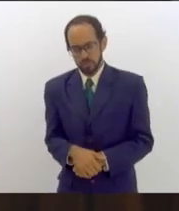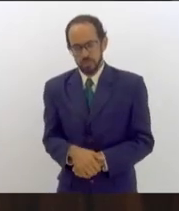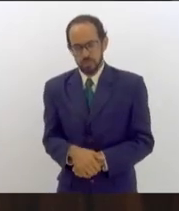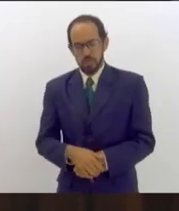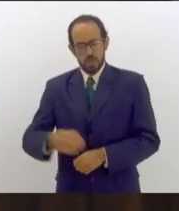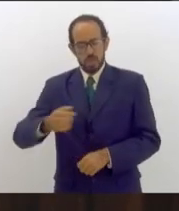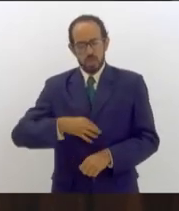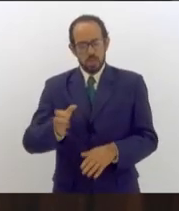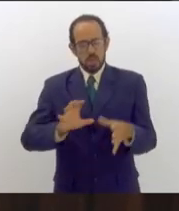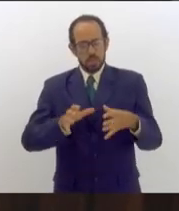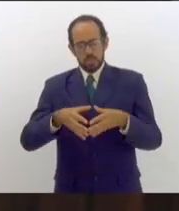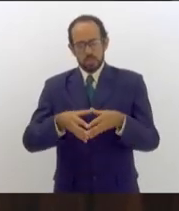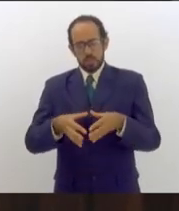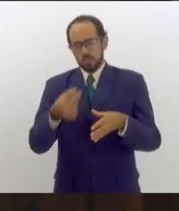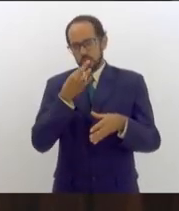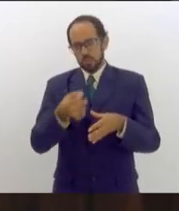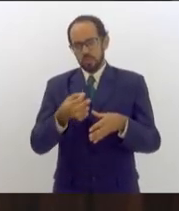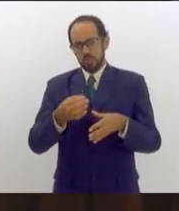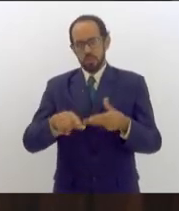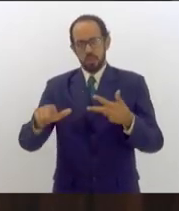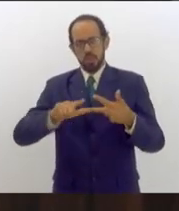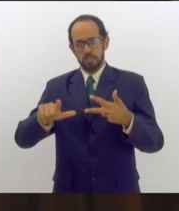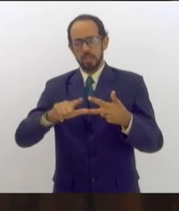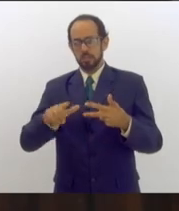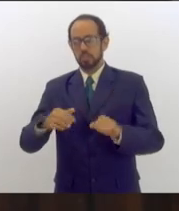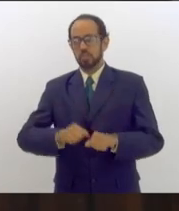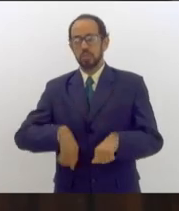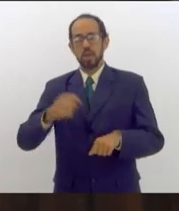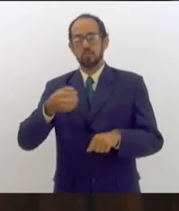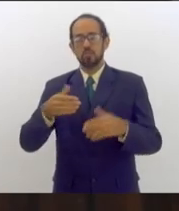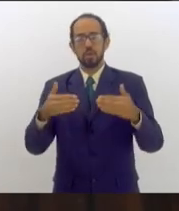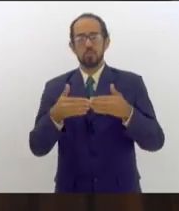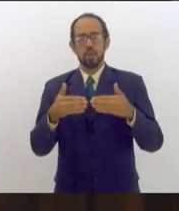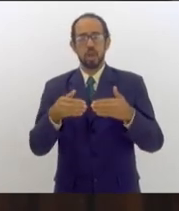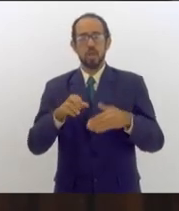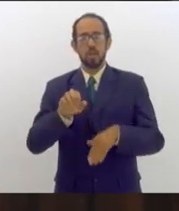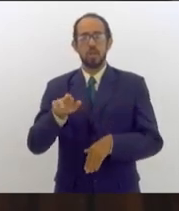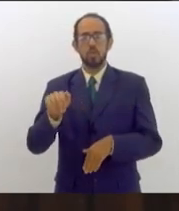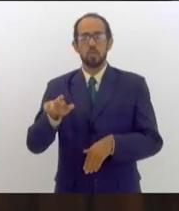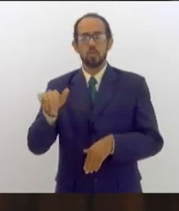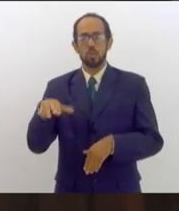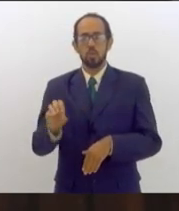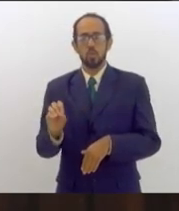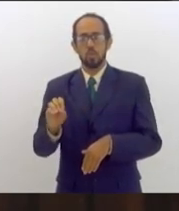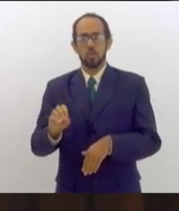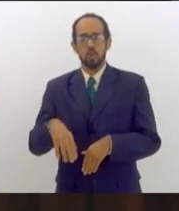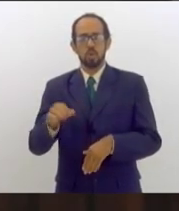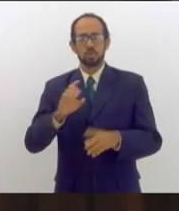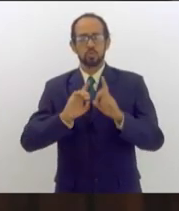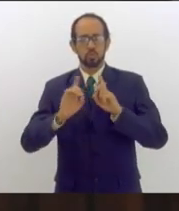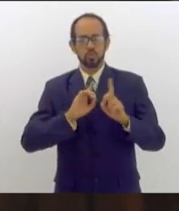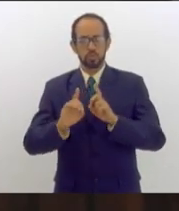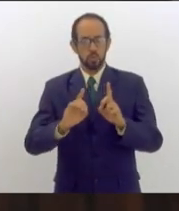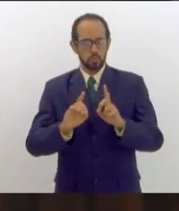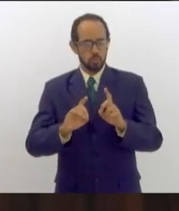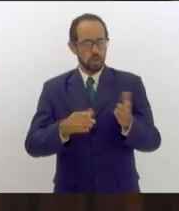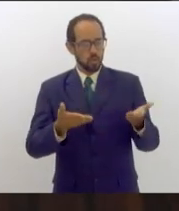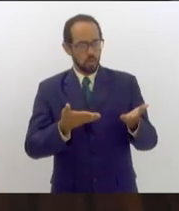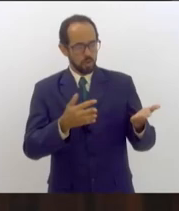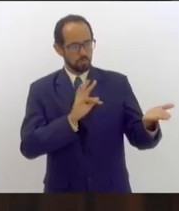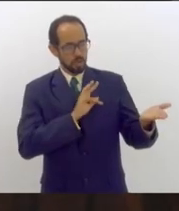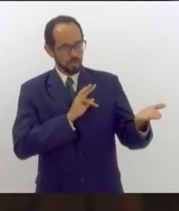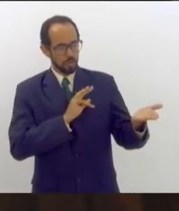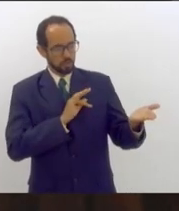as comissões de indicação Legislativa favorável relatou o deputado eu Nico Júnior em discussão para discutir deputada